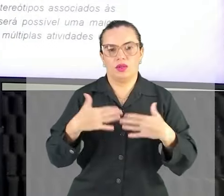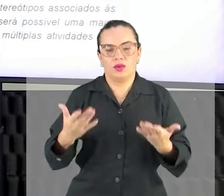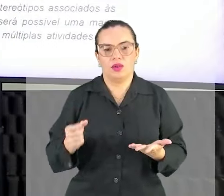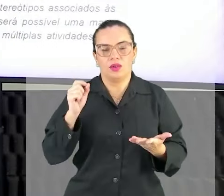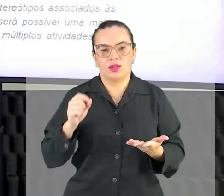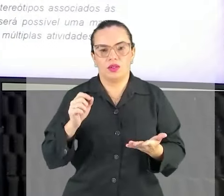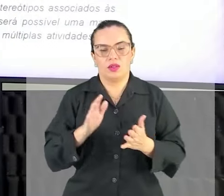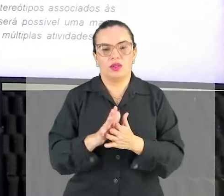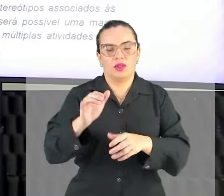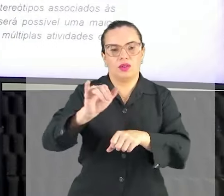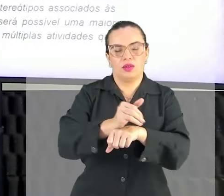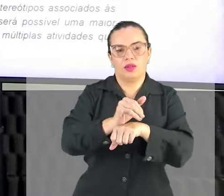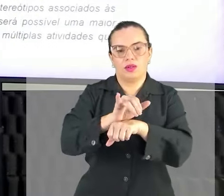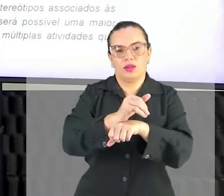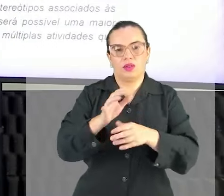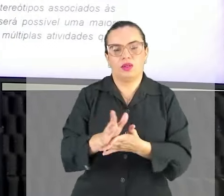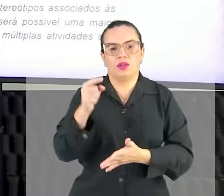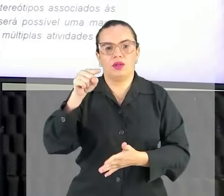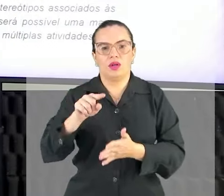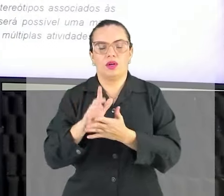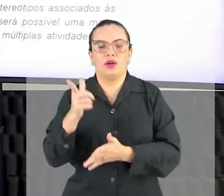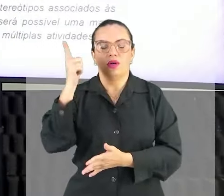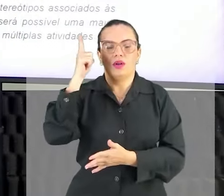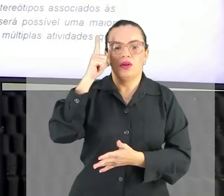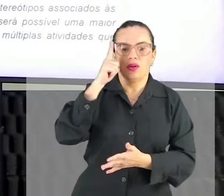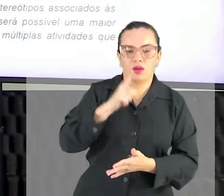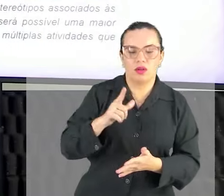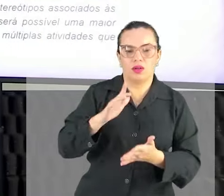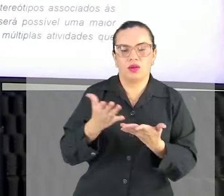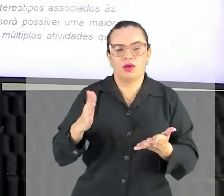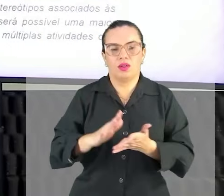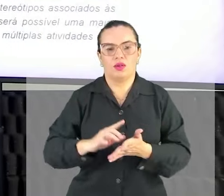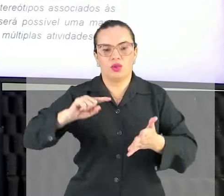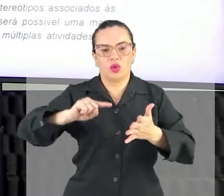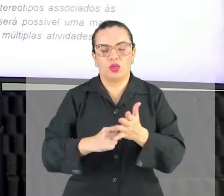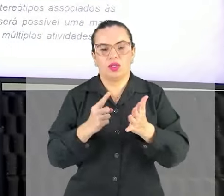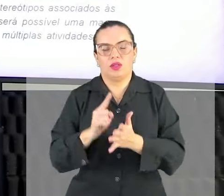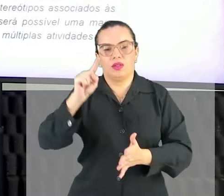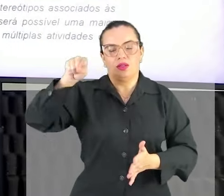essas são as estratégias para que você consiga tirar